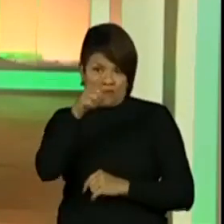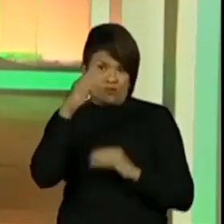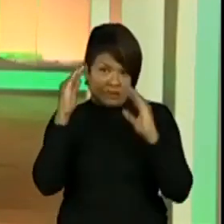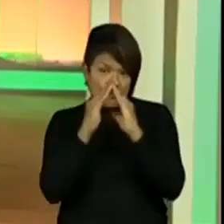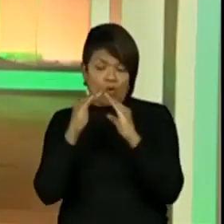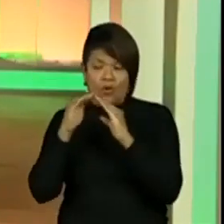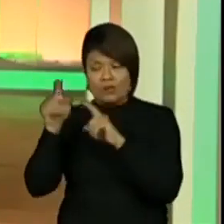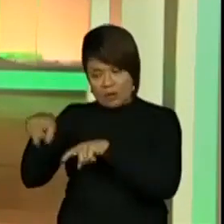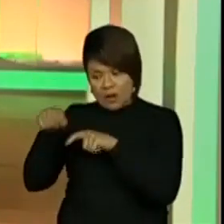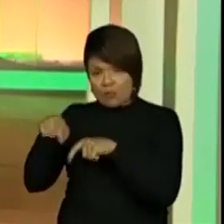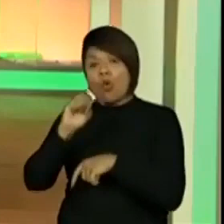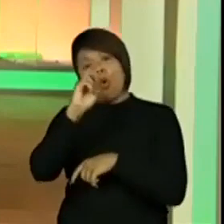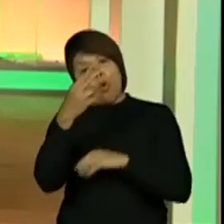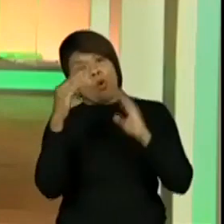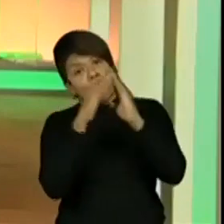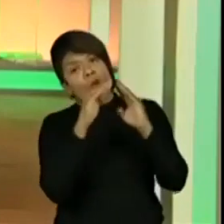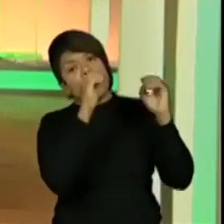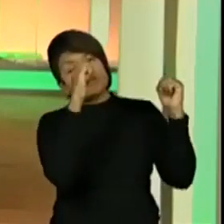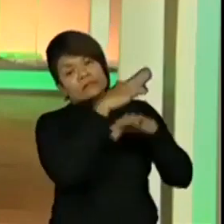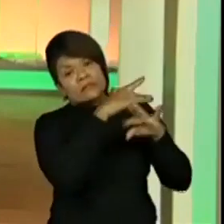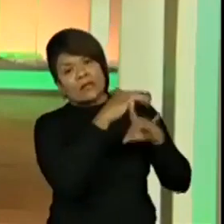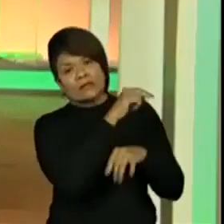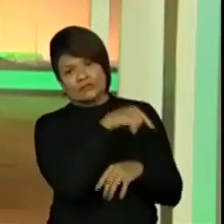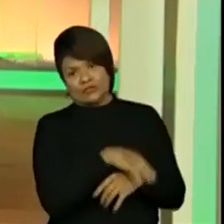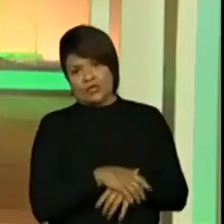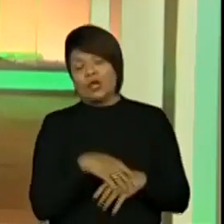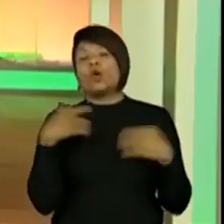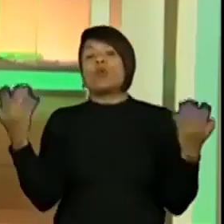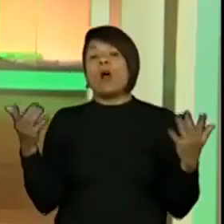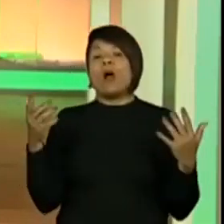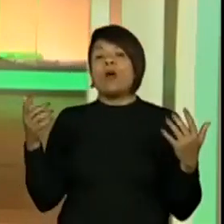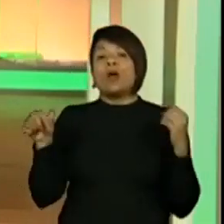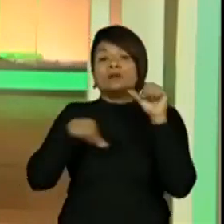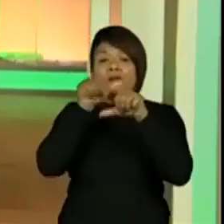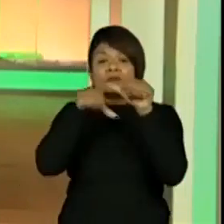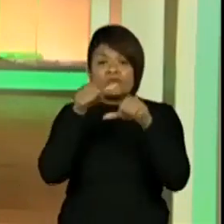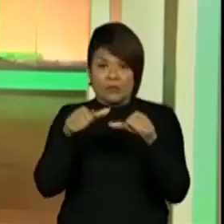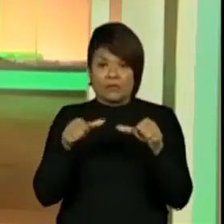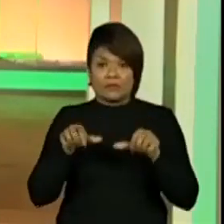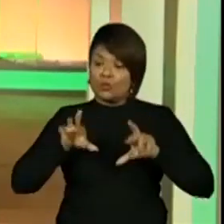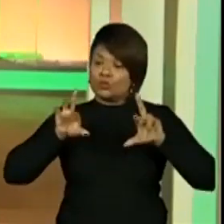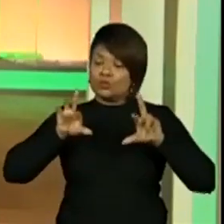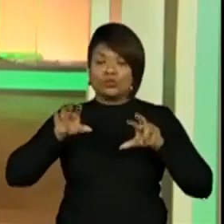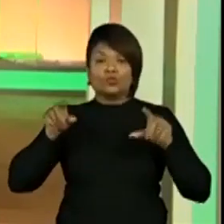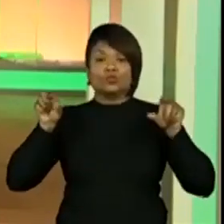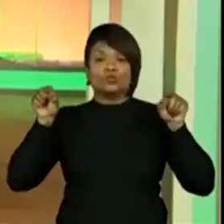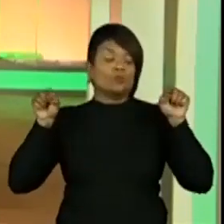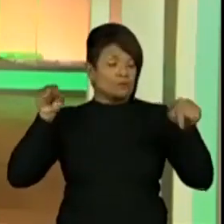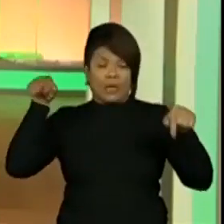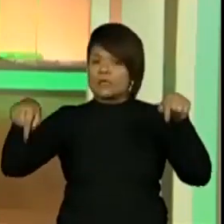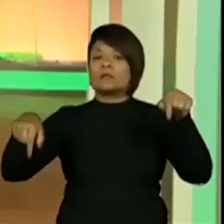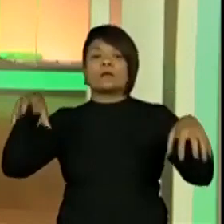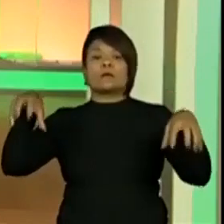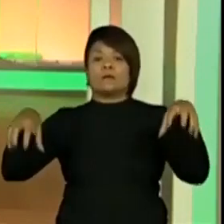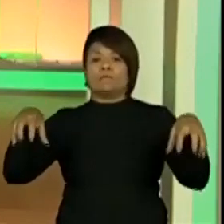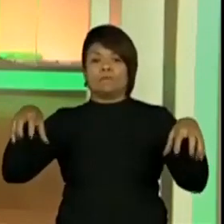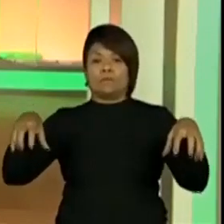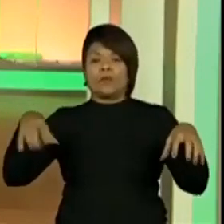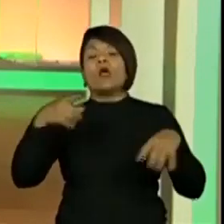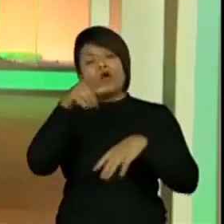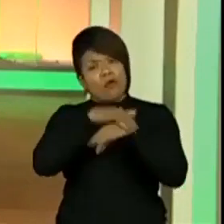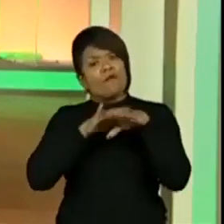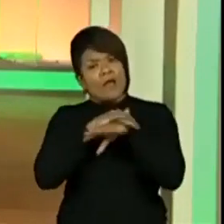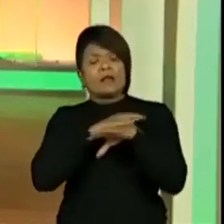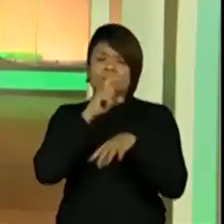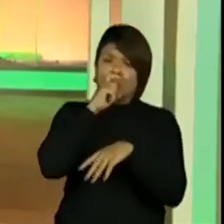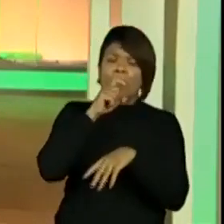na cidade que você mora? Quais são as transformações que você já observou? Conversa com seu pai e com a sua mãe. Quais foram as transformações